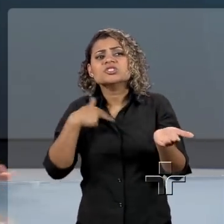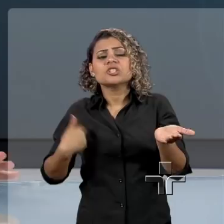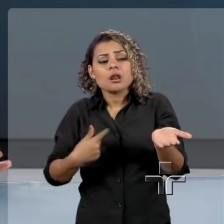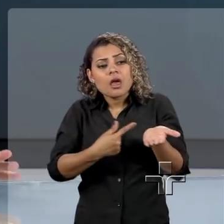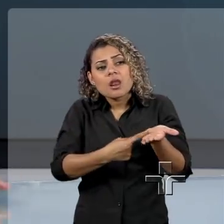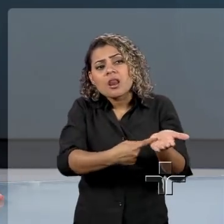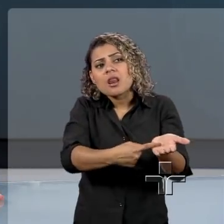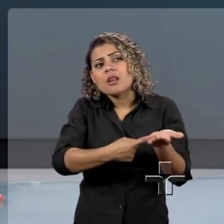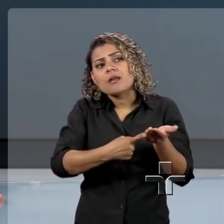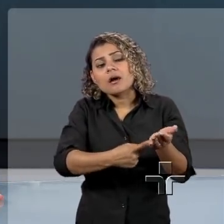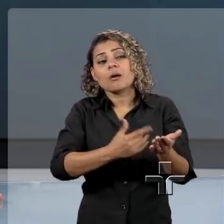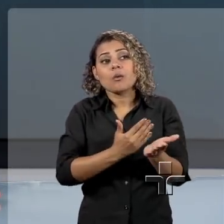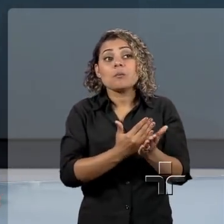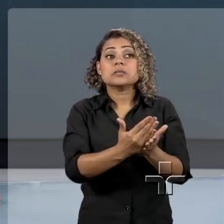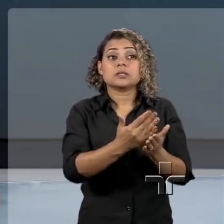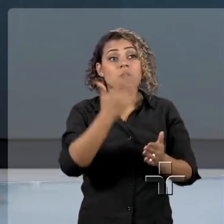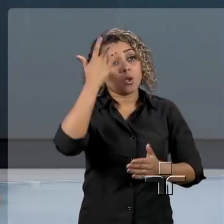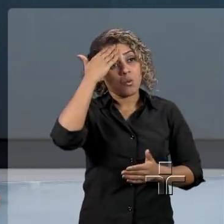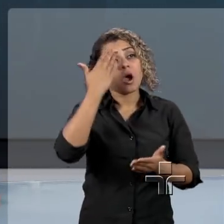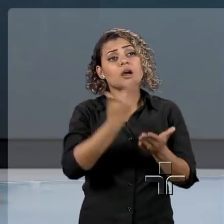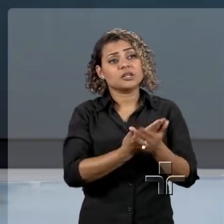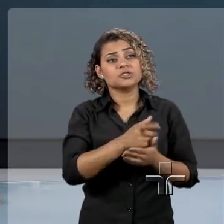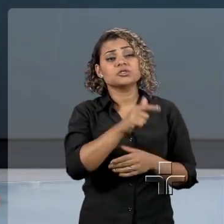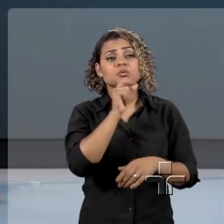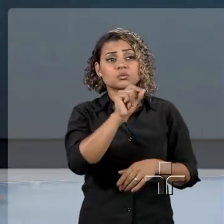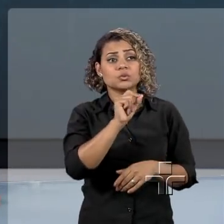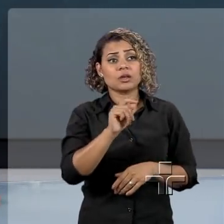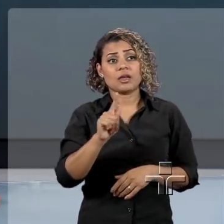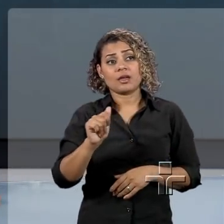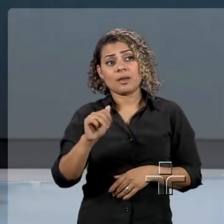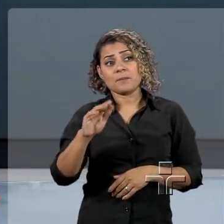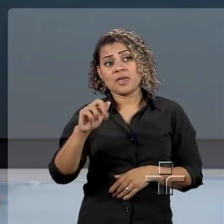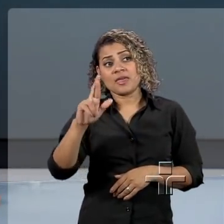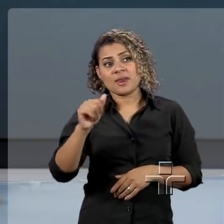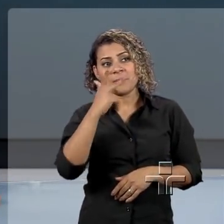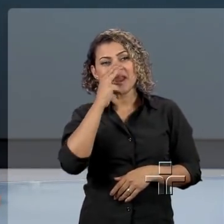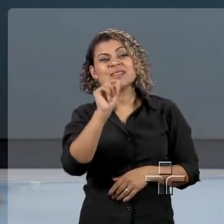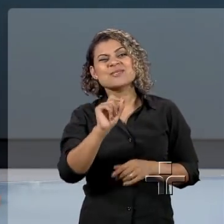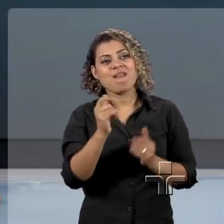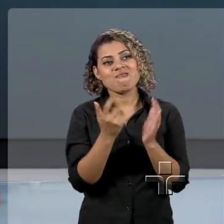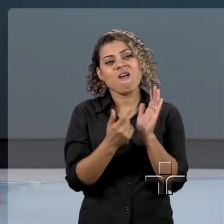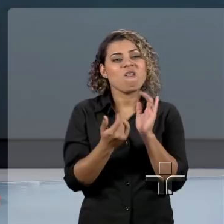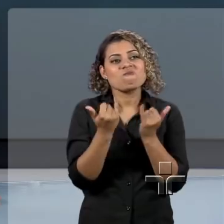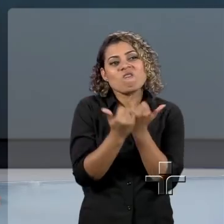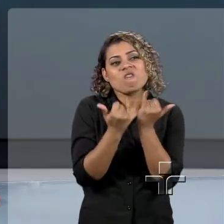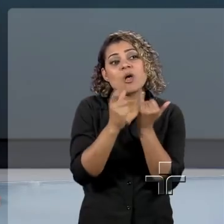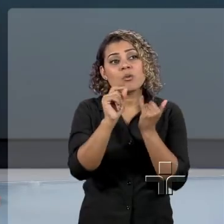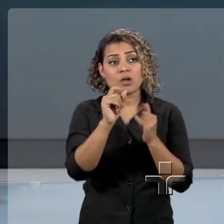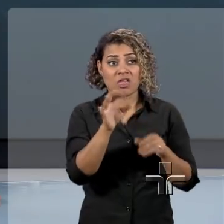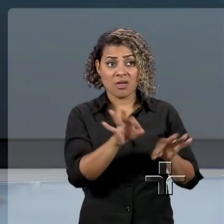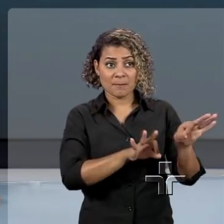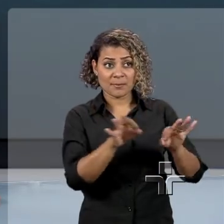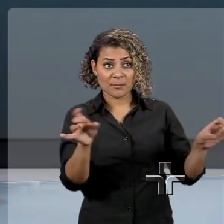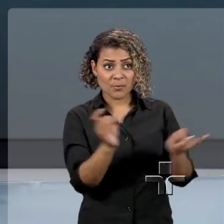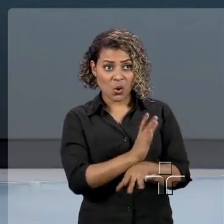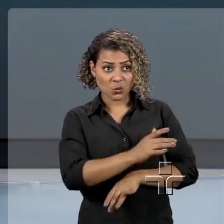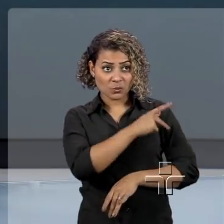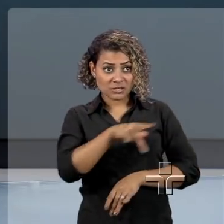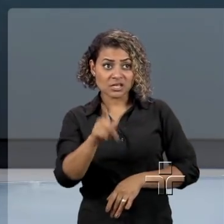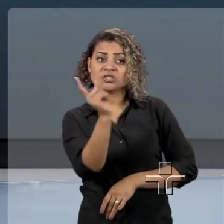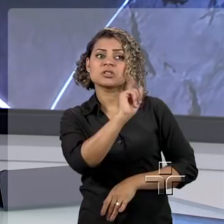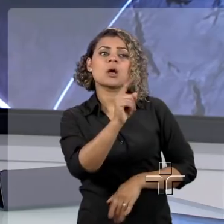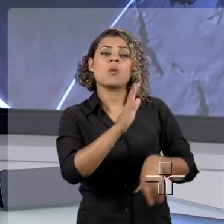a crer, como escreveu, salvo melhor juízo, o Gabeira, ele não está preparado para ser presidente, mas será preparado no exercício do